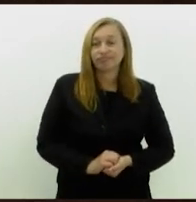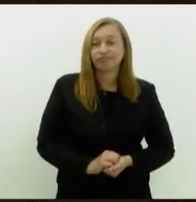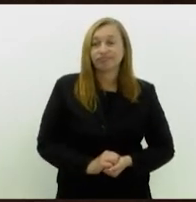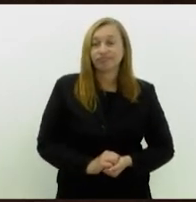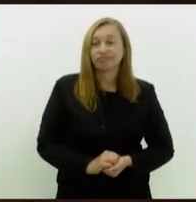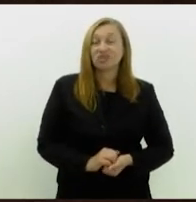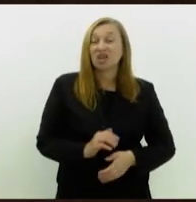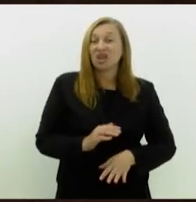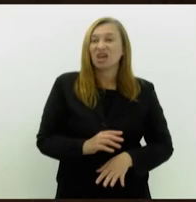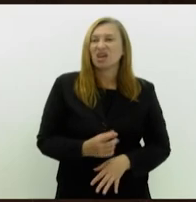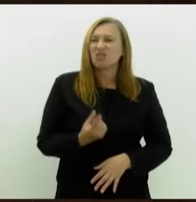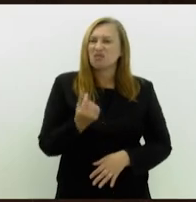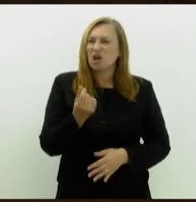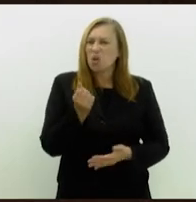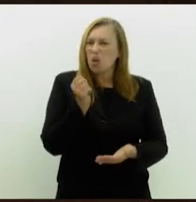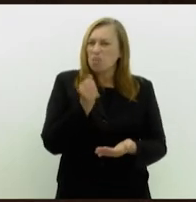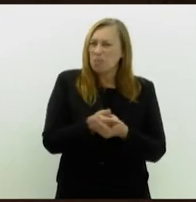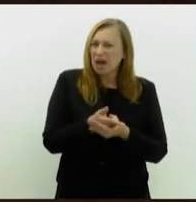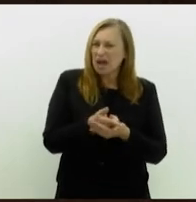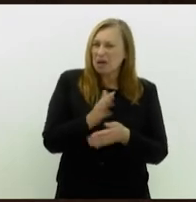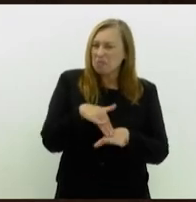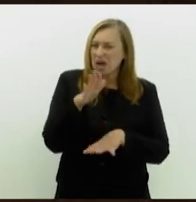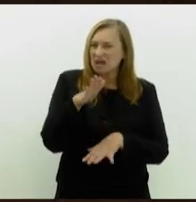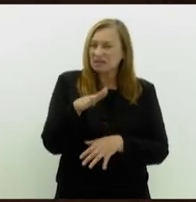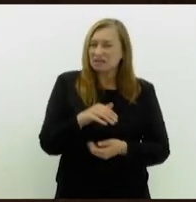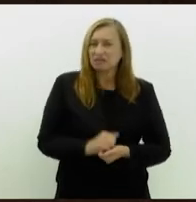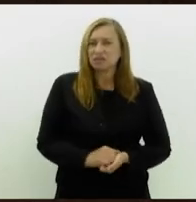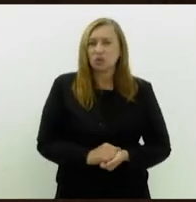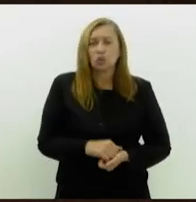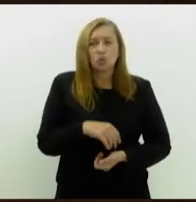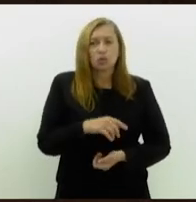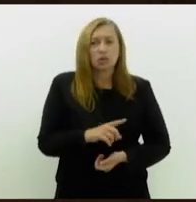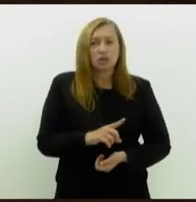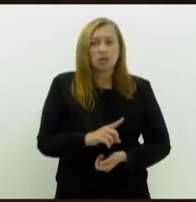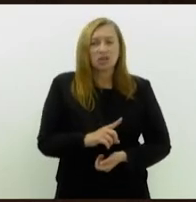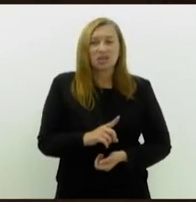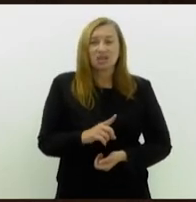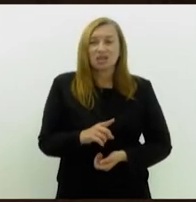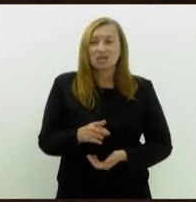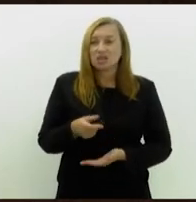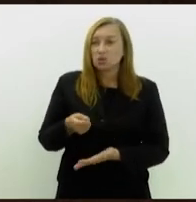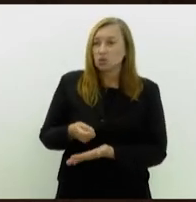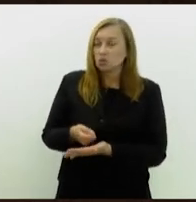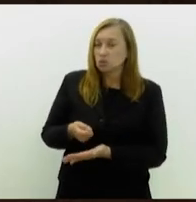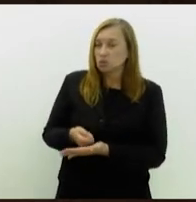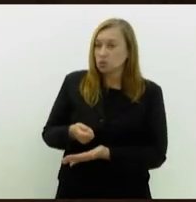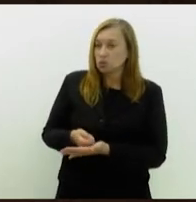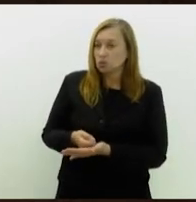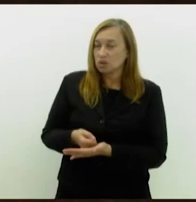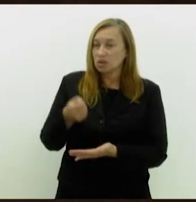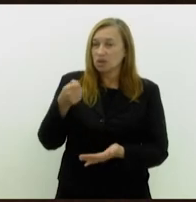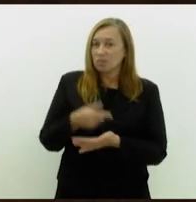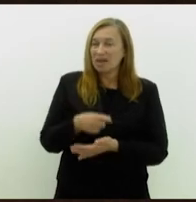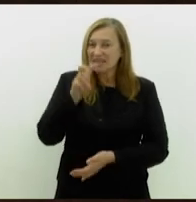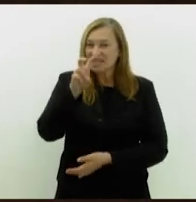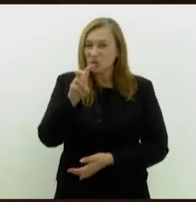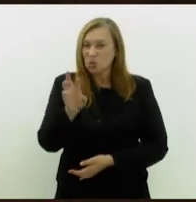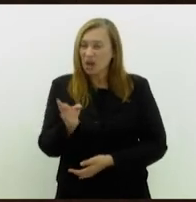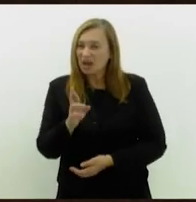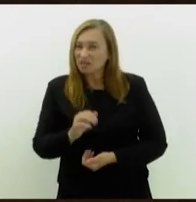tarifa está par furd que tá sendo subsidiada sendo pago R